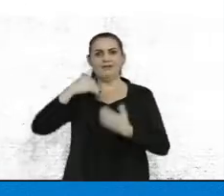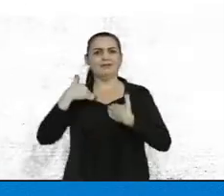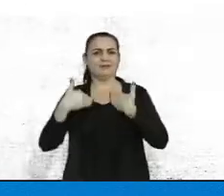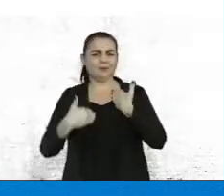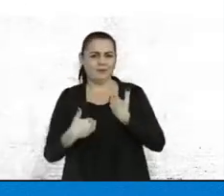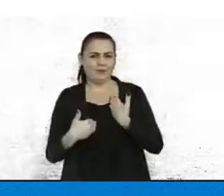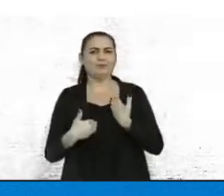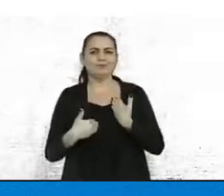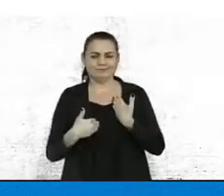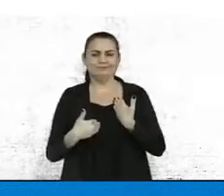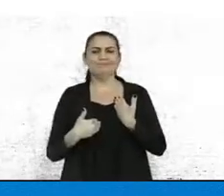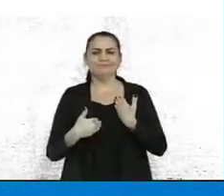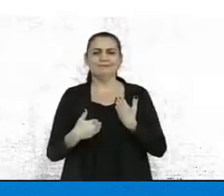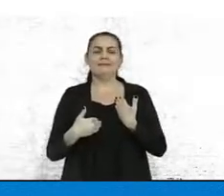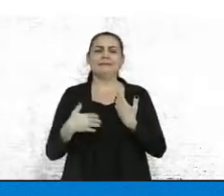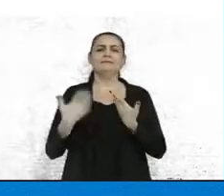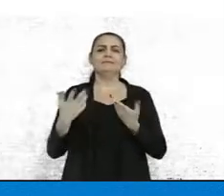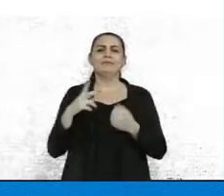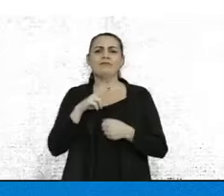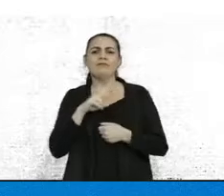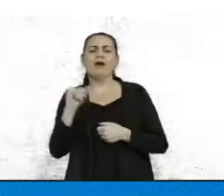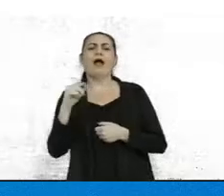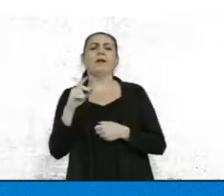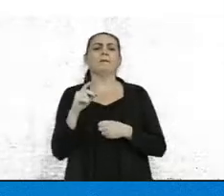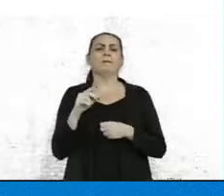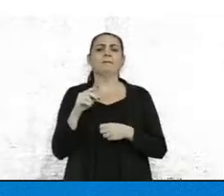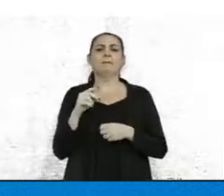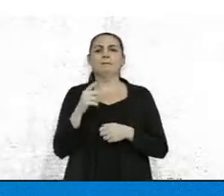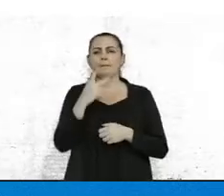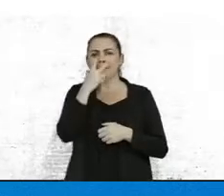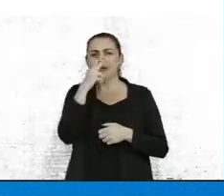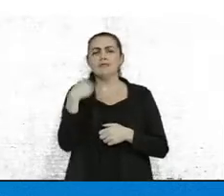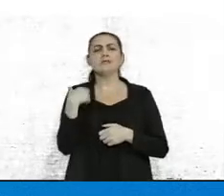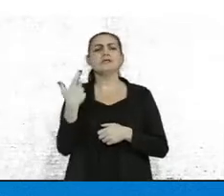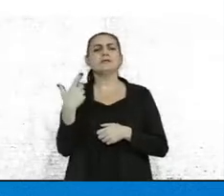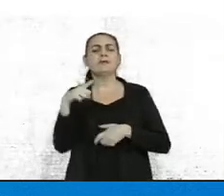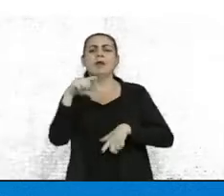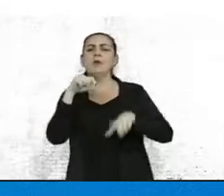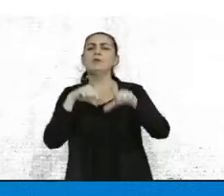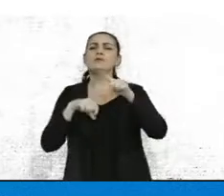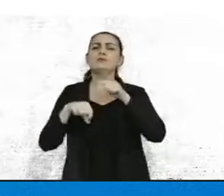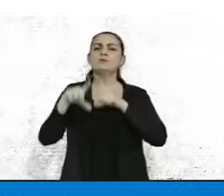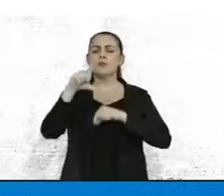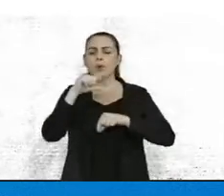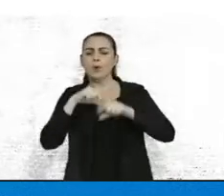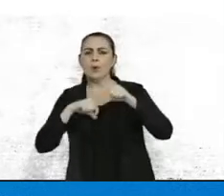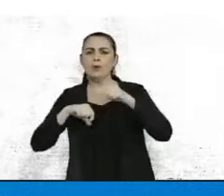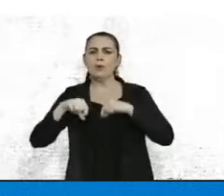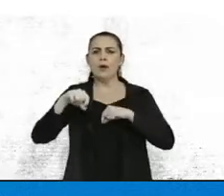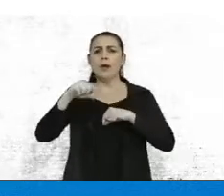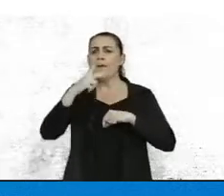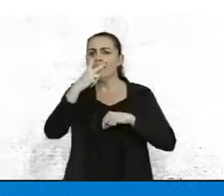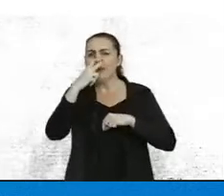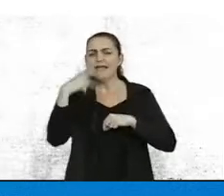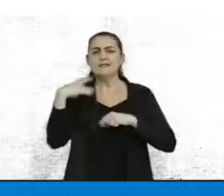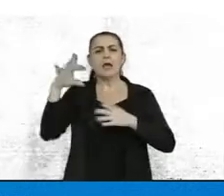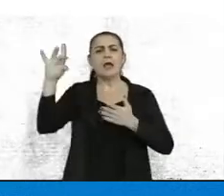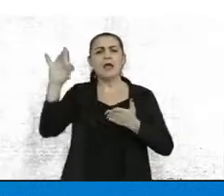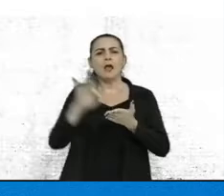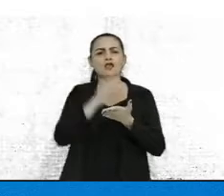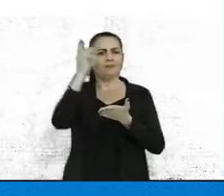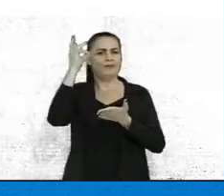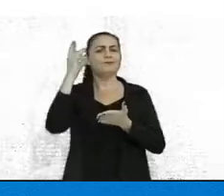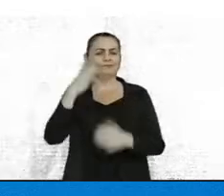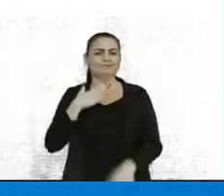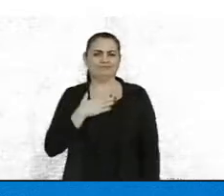em reagir, em escolher bem certinho quem são os inimigos a serem combatidos, e aí existe